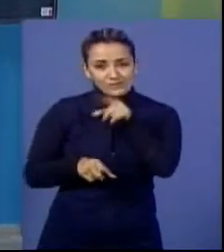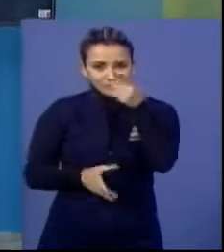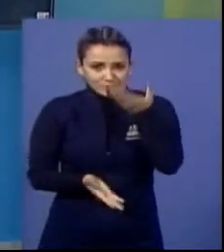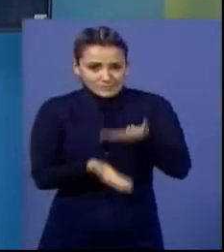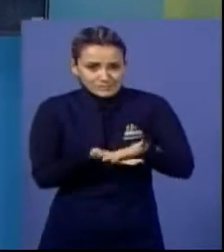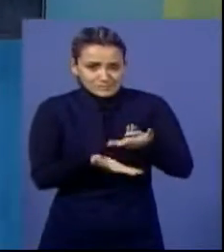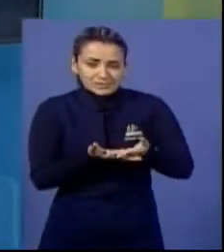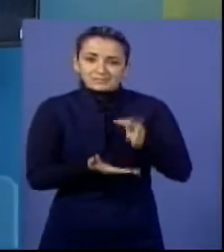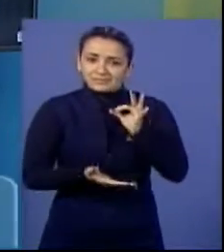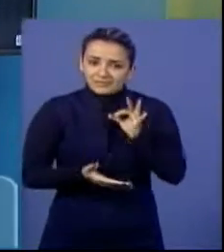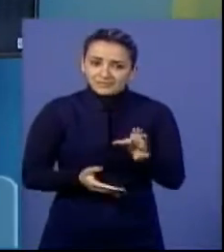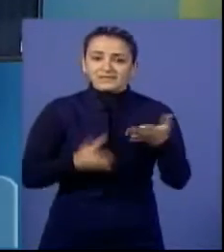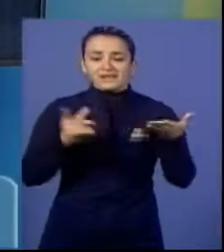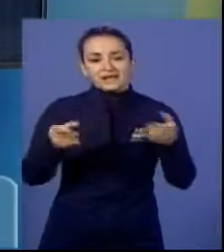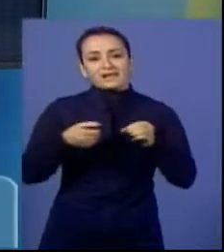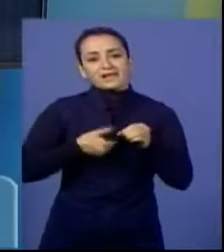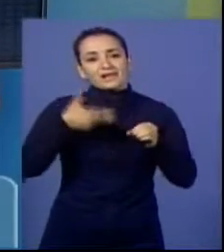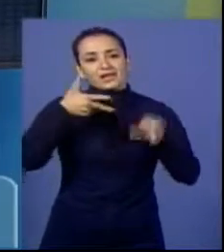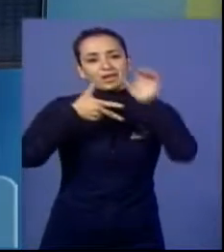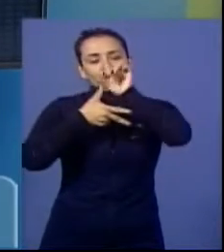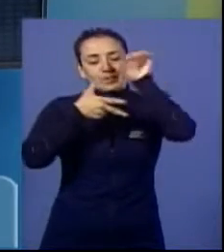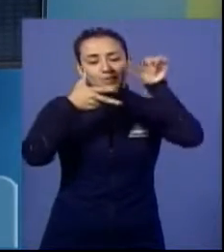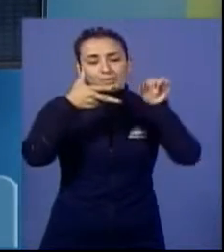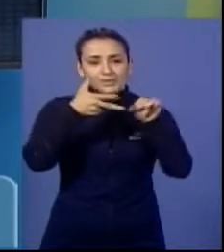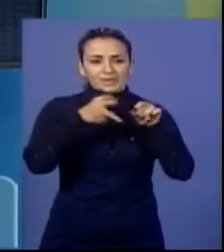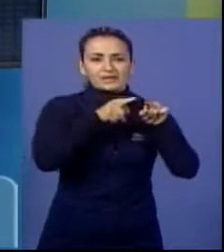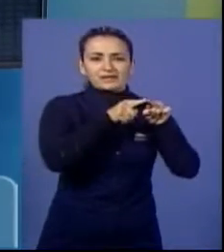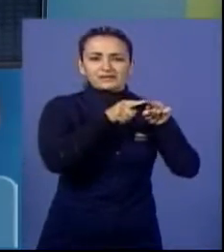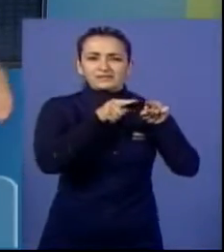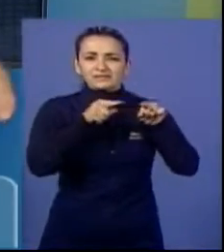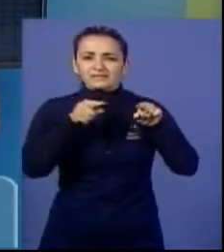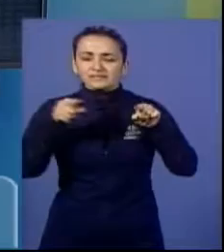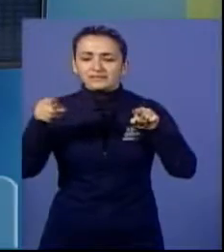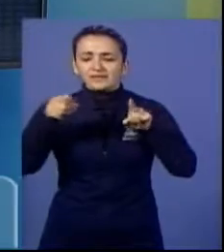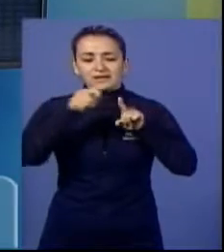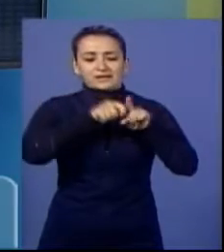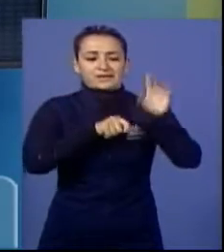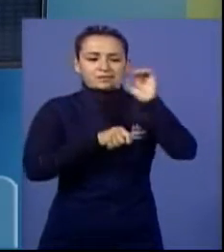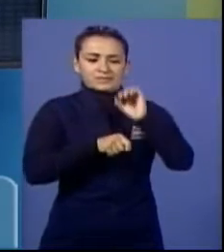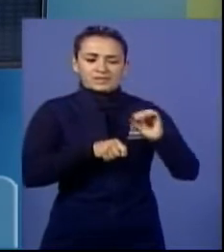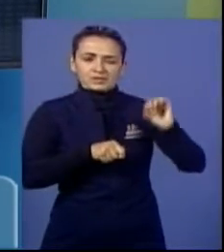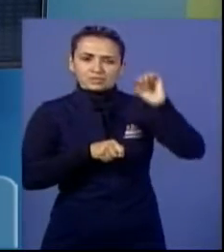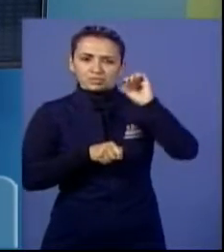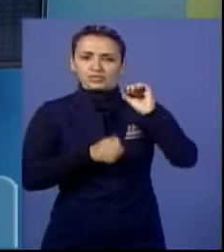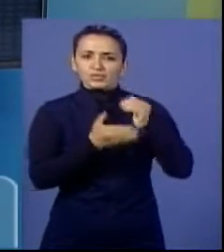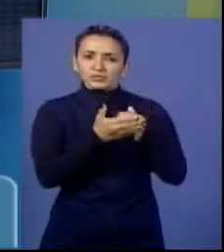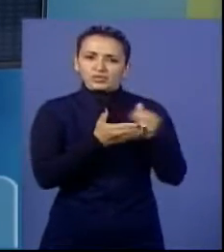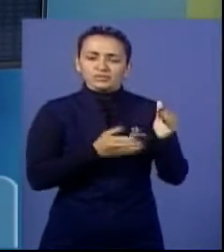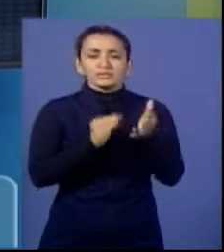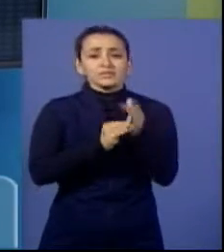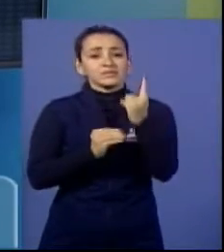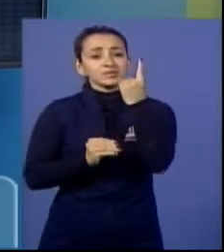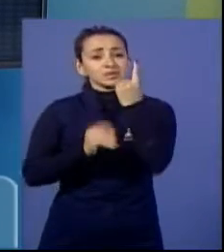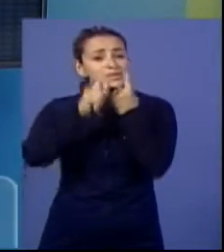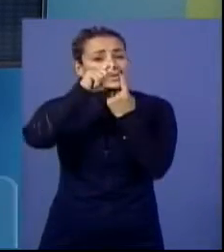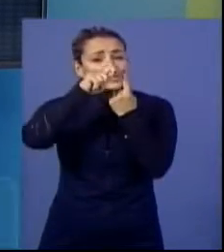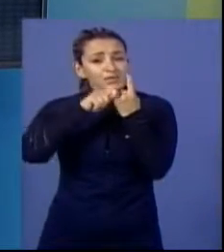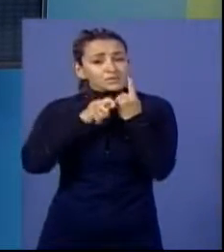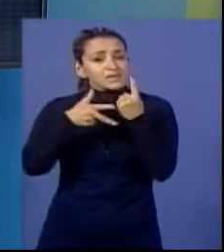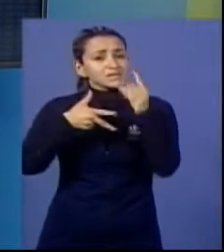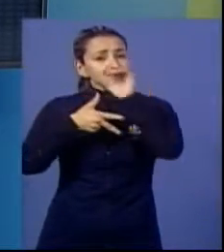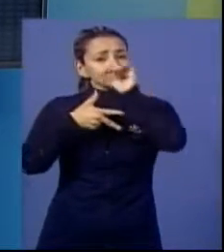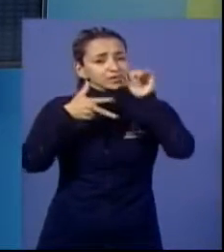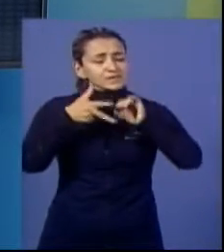estudando. Né, o Enem está próximo já, estamos chegando em outubro já, estamos Um mês, né? Um mês foi, né? É. Mais ou